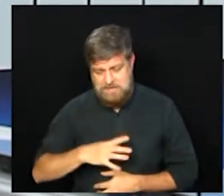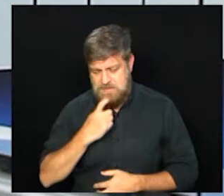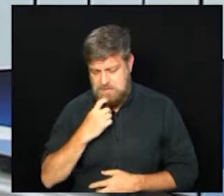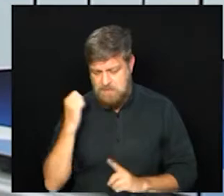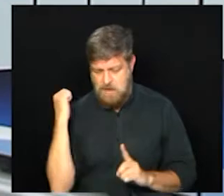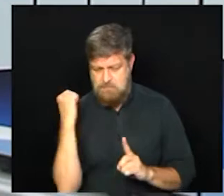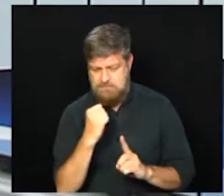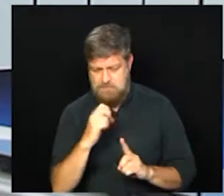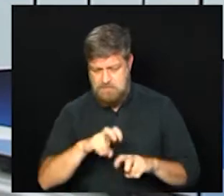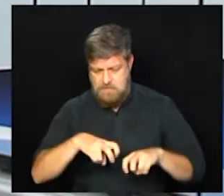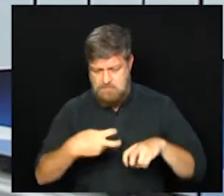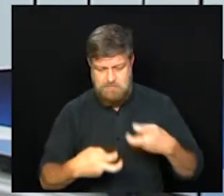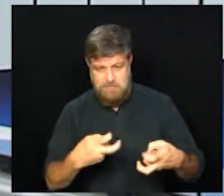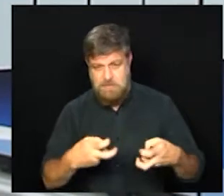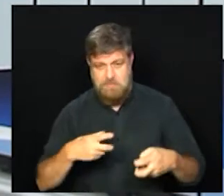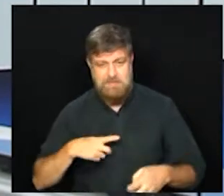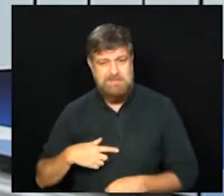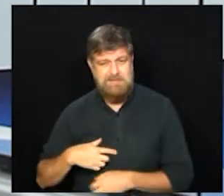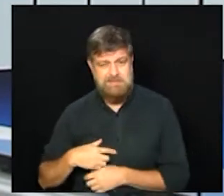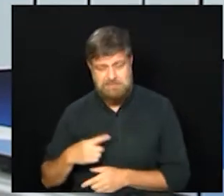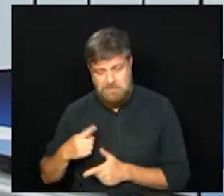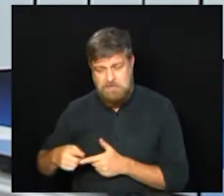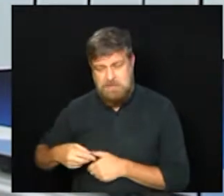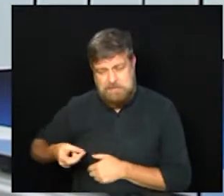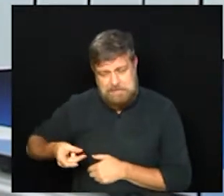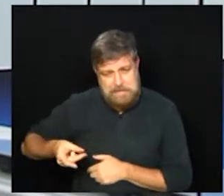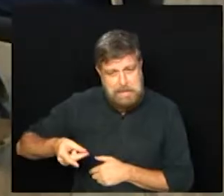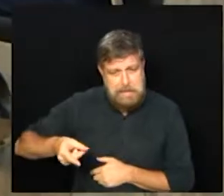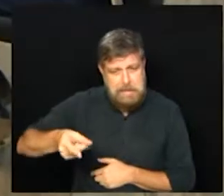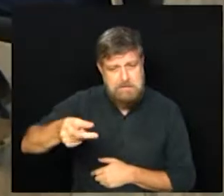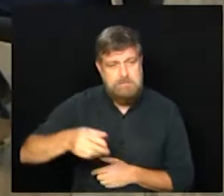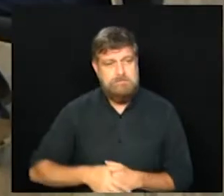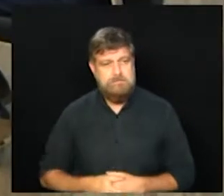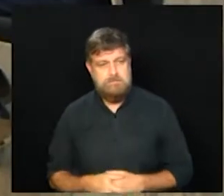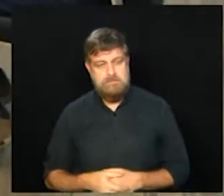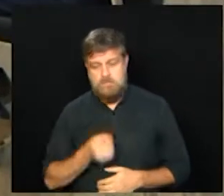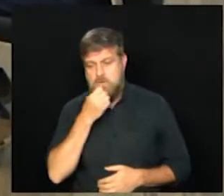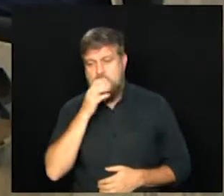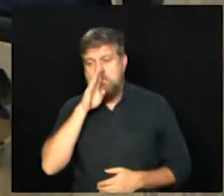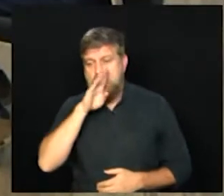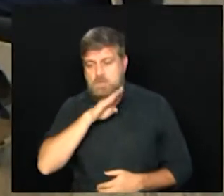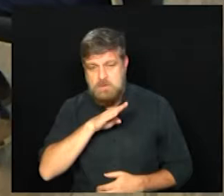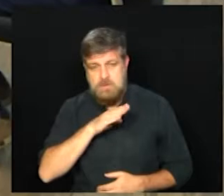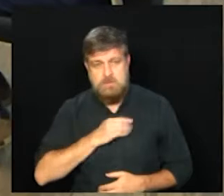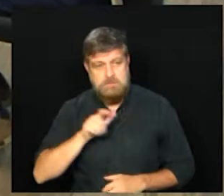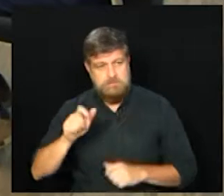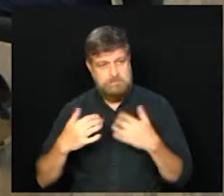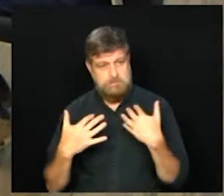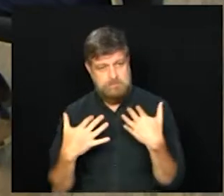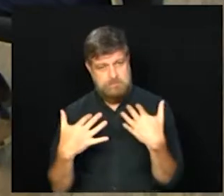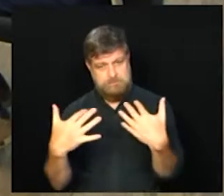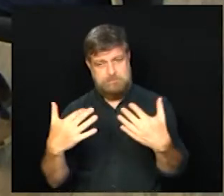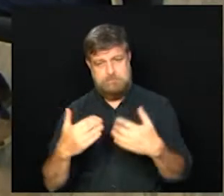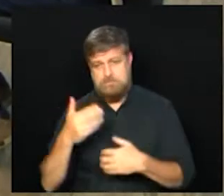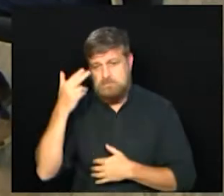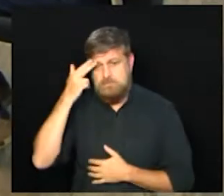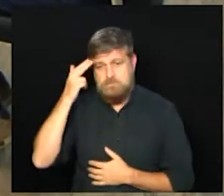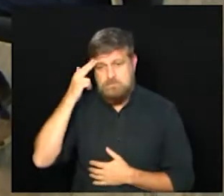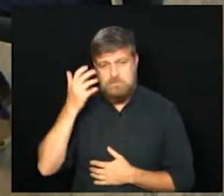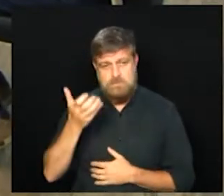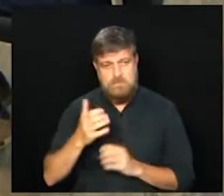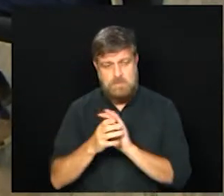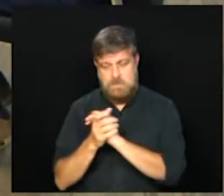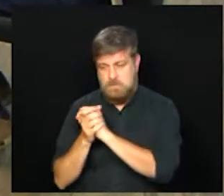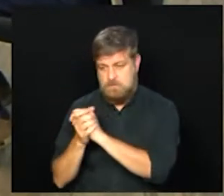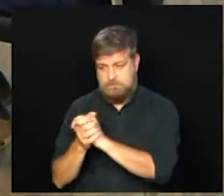Este caminho é longo. Seja bem-vinda e boa tarde. Boa tarde, pessoal que está nos assistindo. Boa tarde, Gabriel. Quero